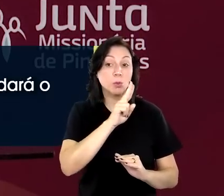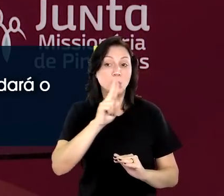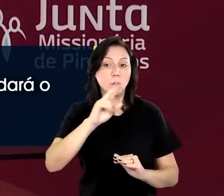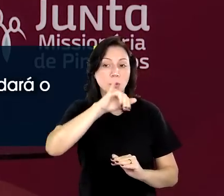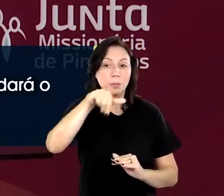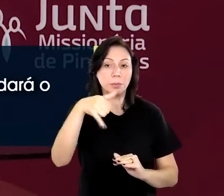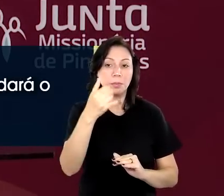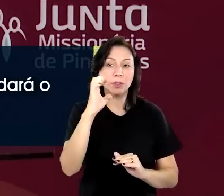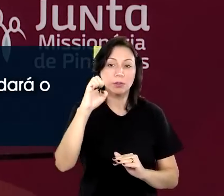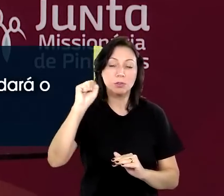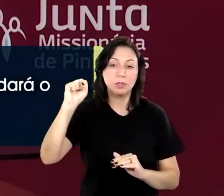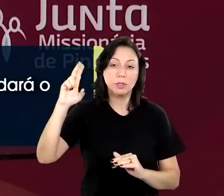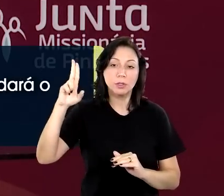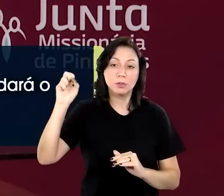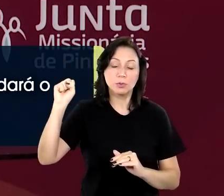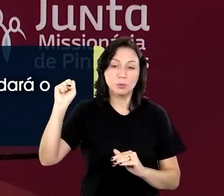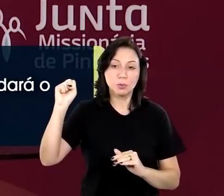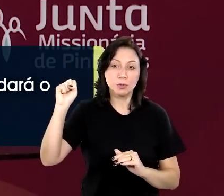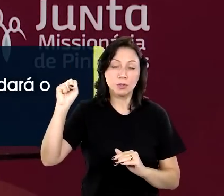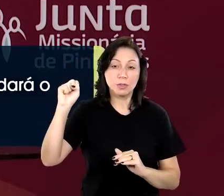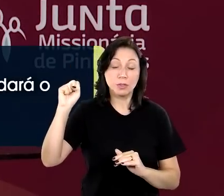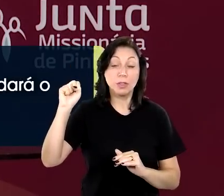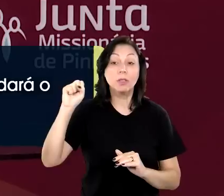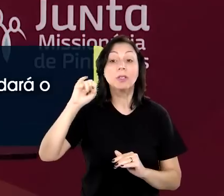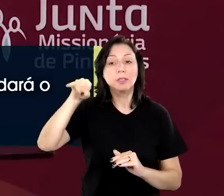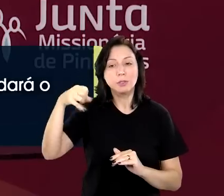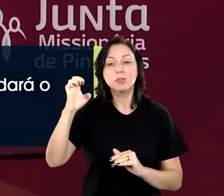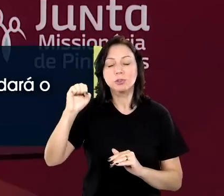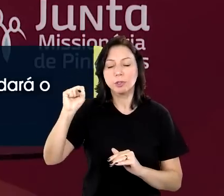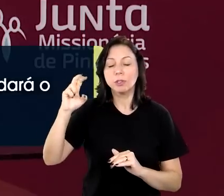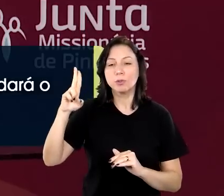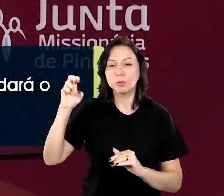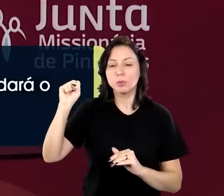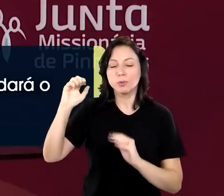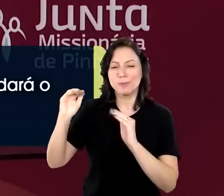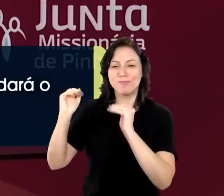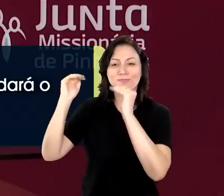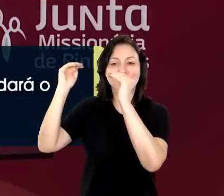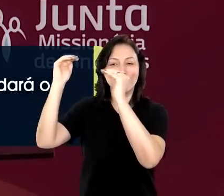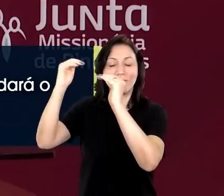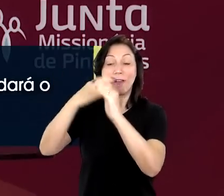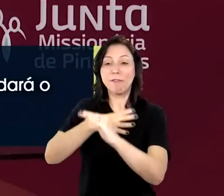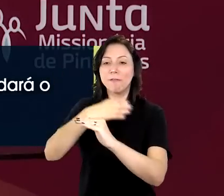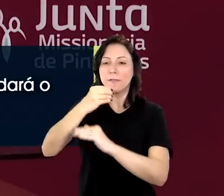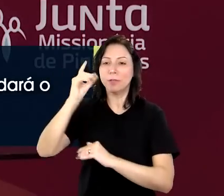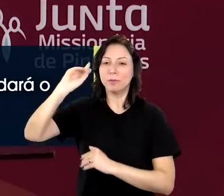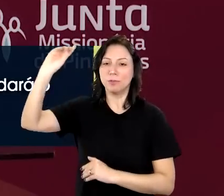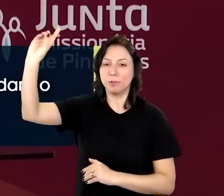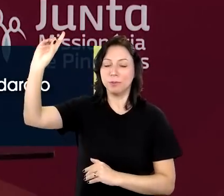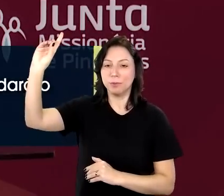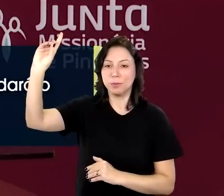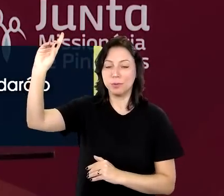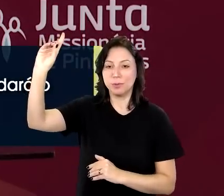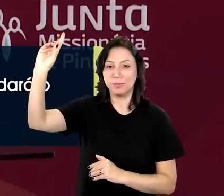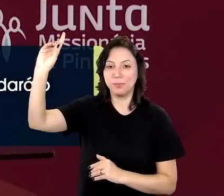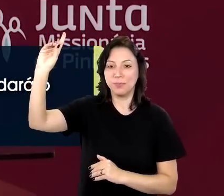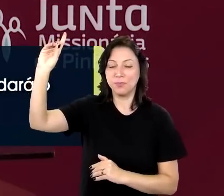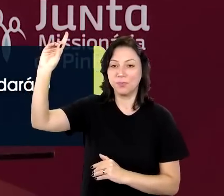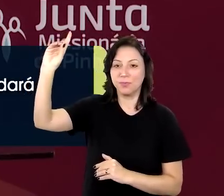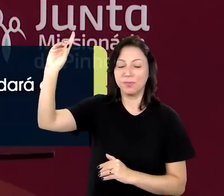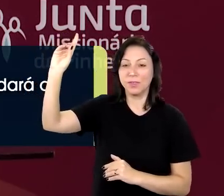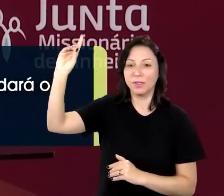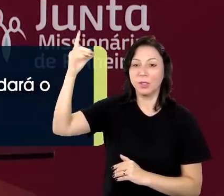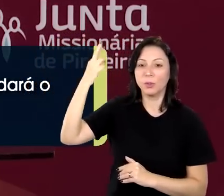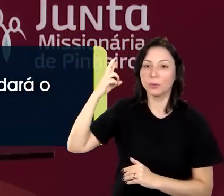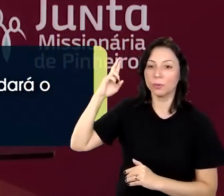Jesus. Este será grande e será chamado Filho do Altíssimo. Deus, o